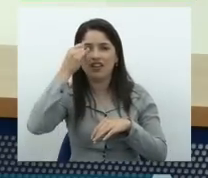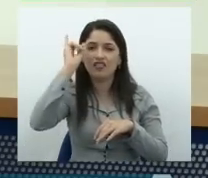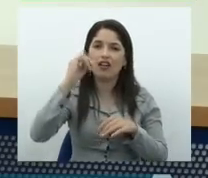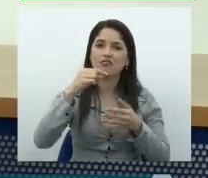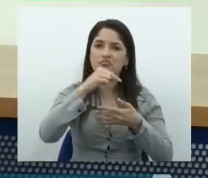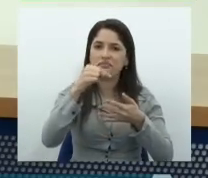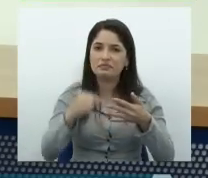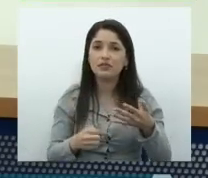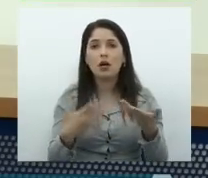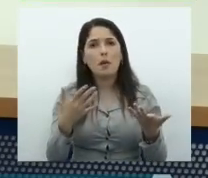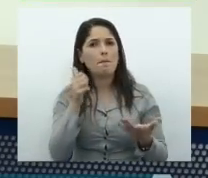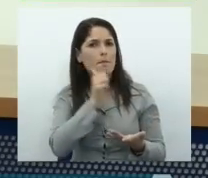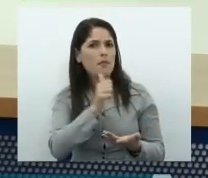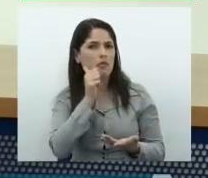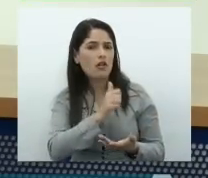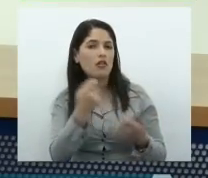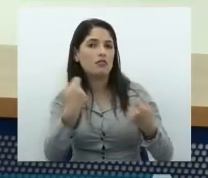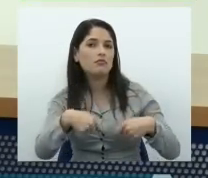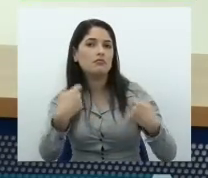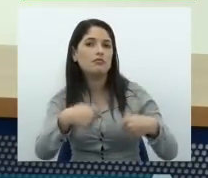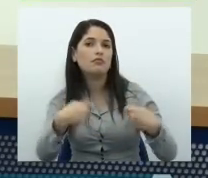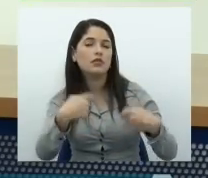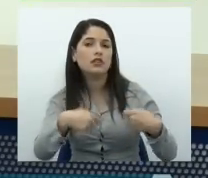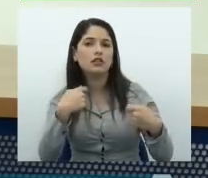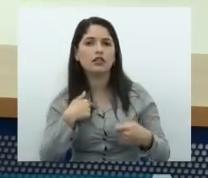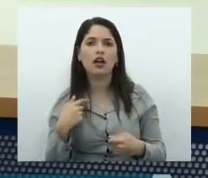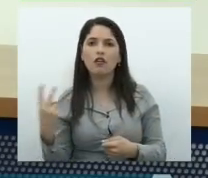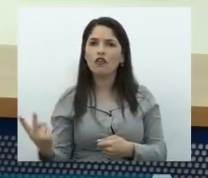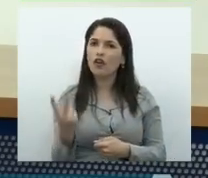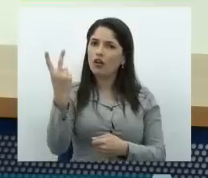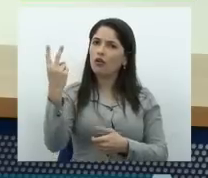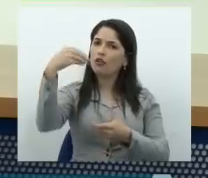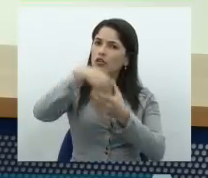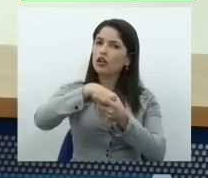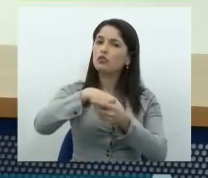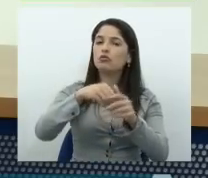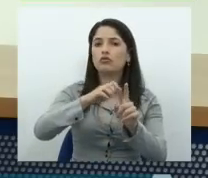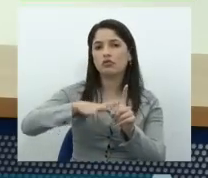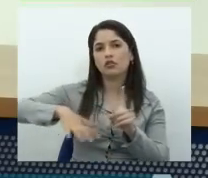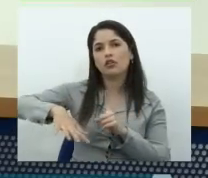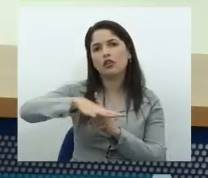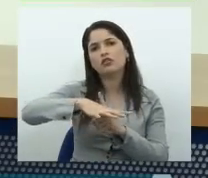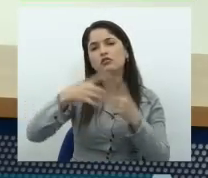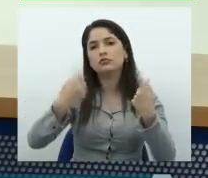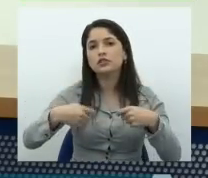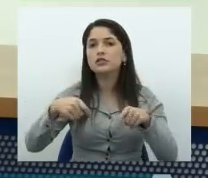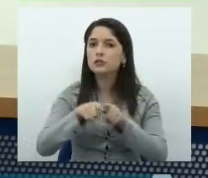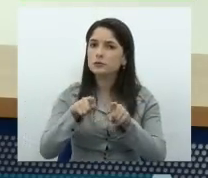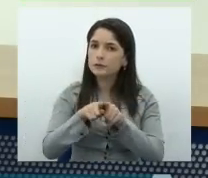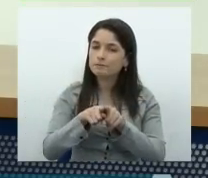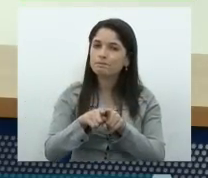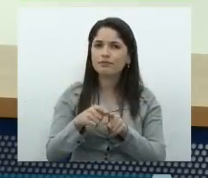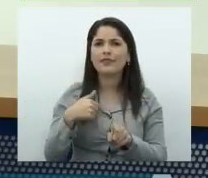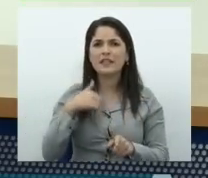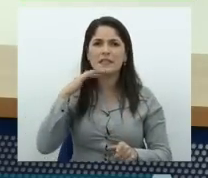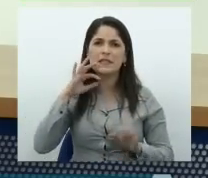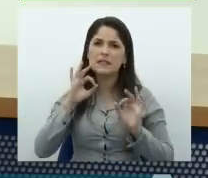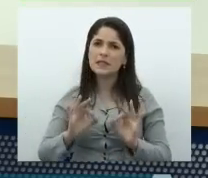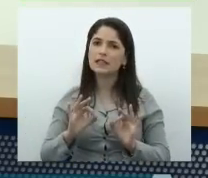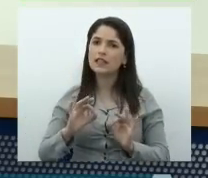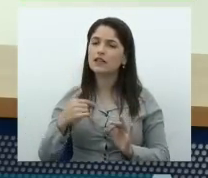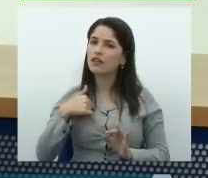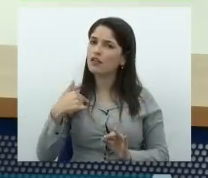papel profundo na nossa cidade e ela tem que ser valorizada sim, Cássia. E possa ter certeza que nós faremos, que eu farei isso no meu